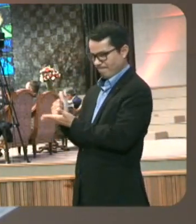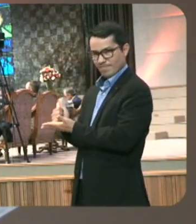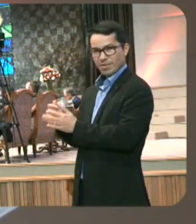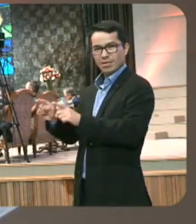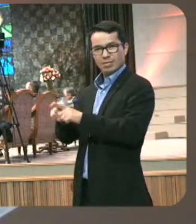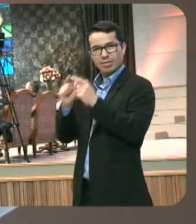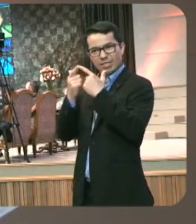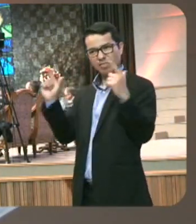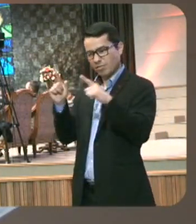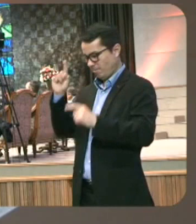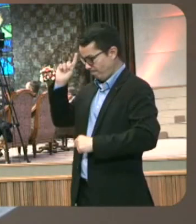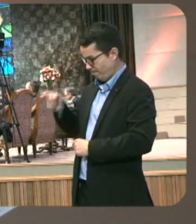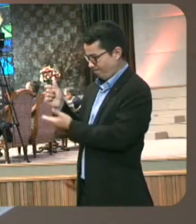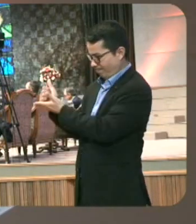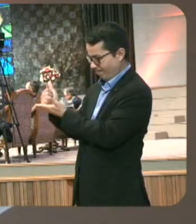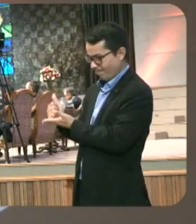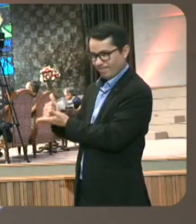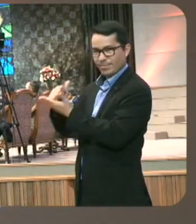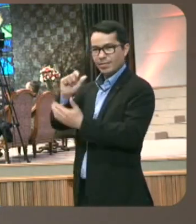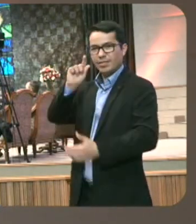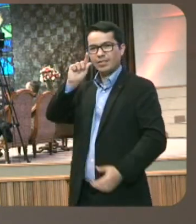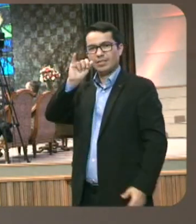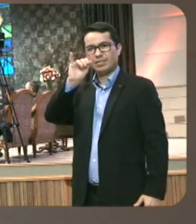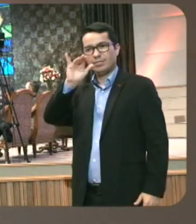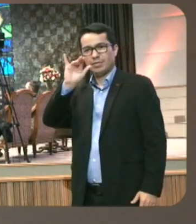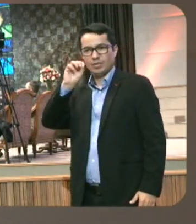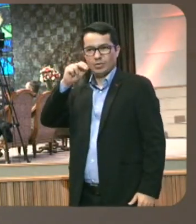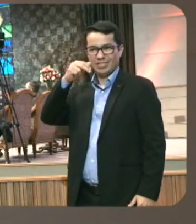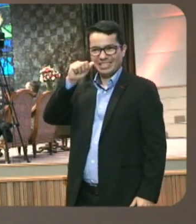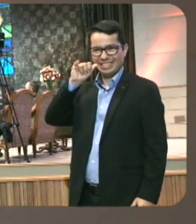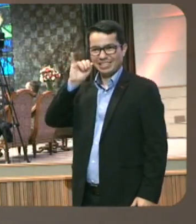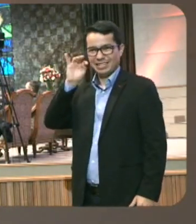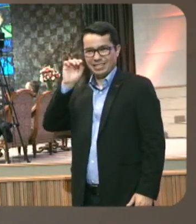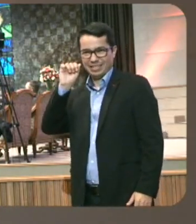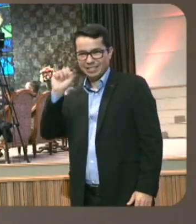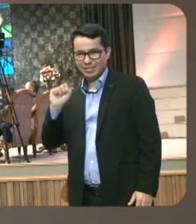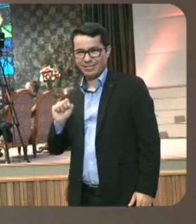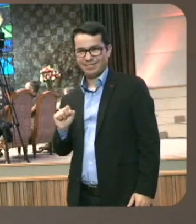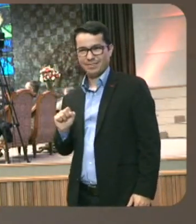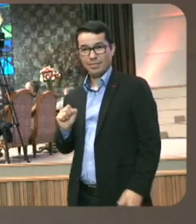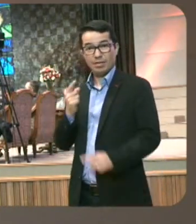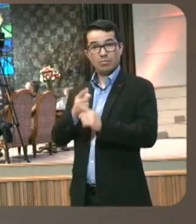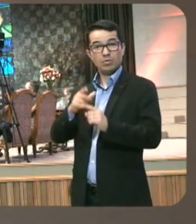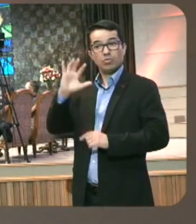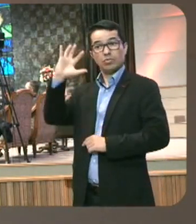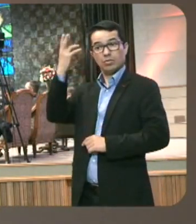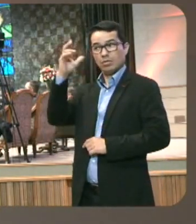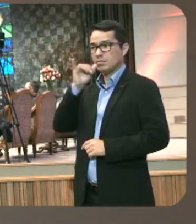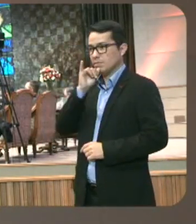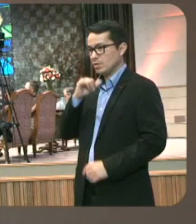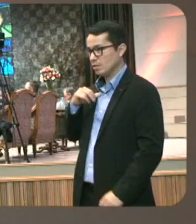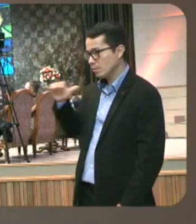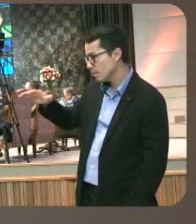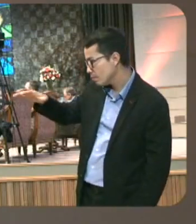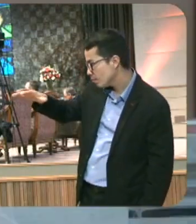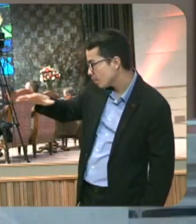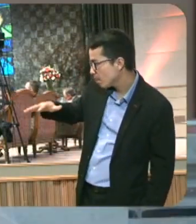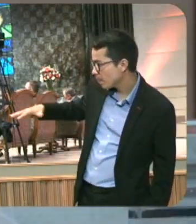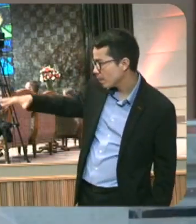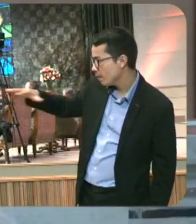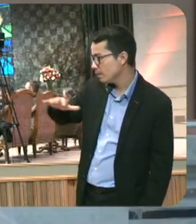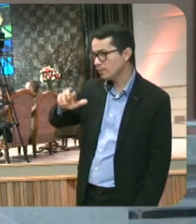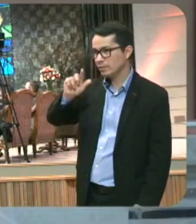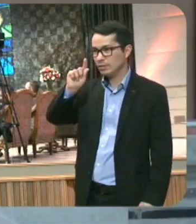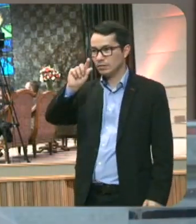Porque um dos problemas que poderia existir eram os costumes religiosos dos